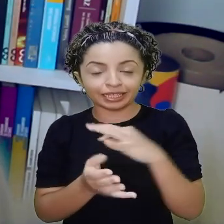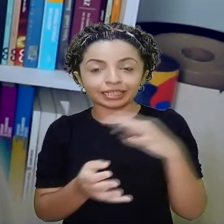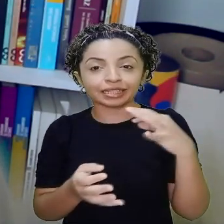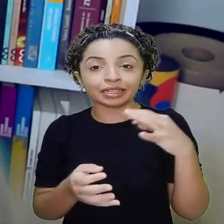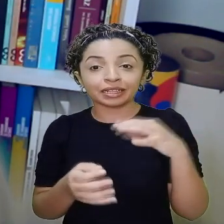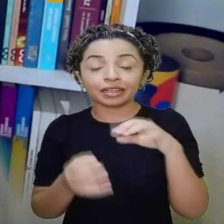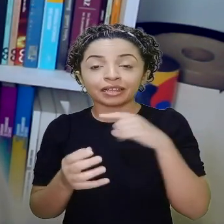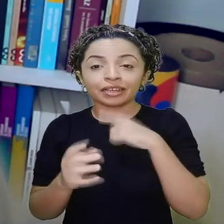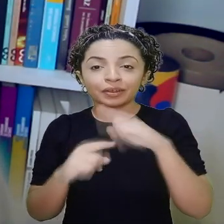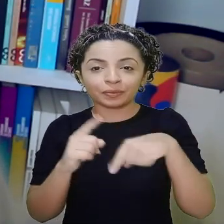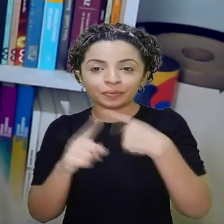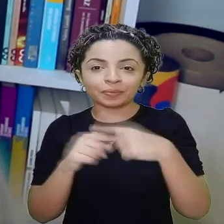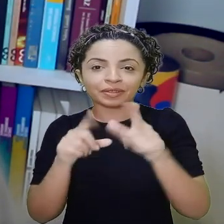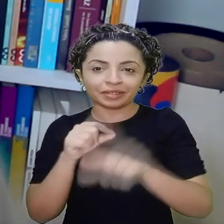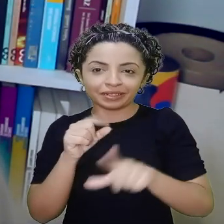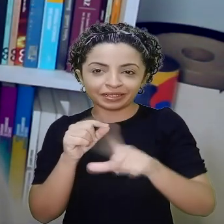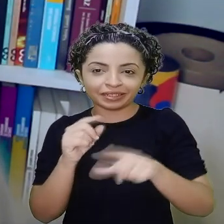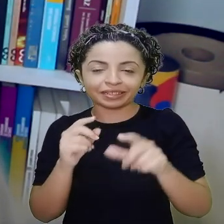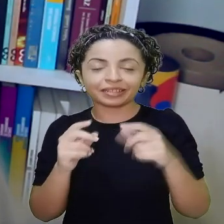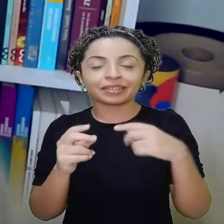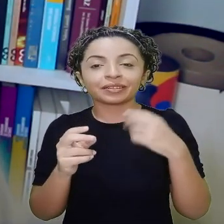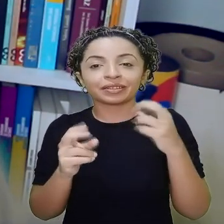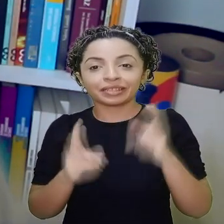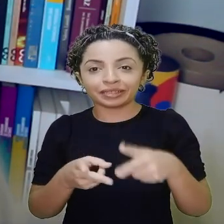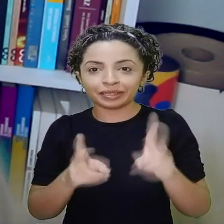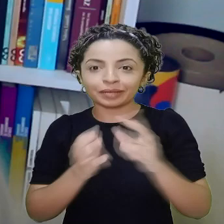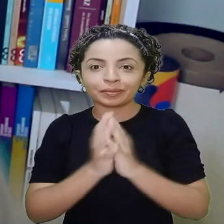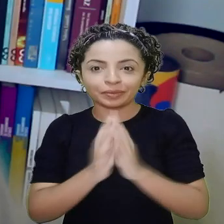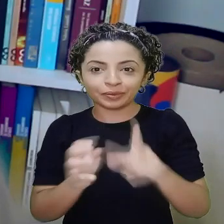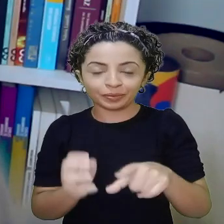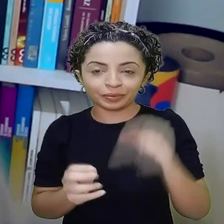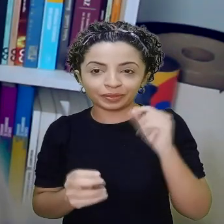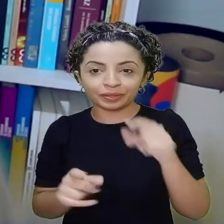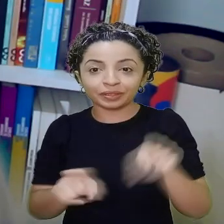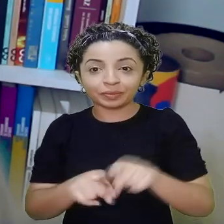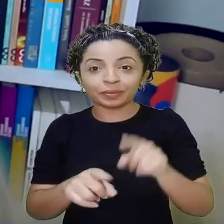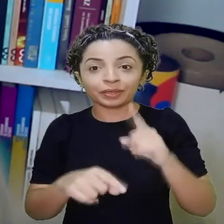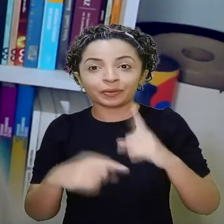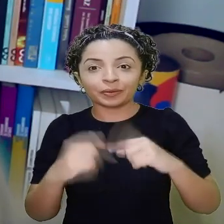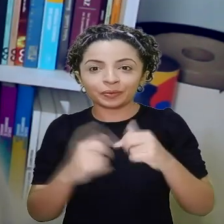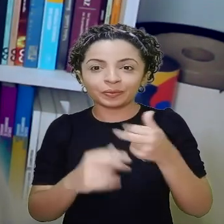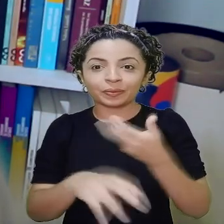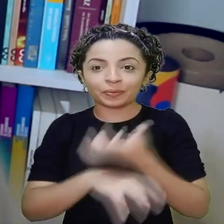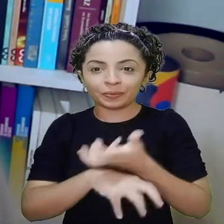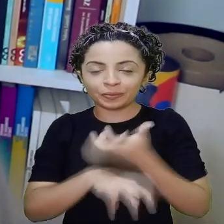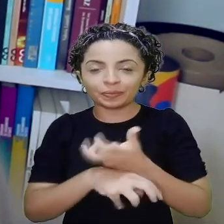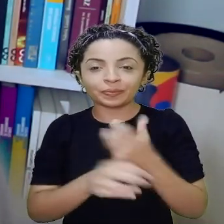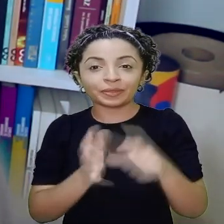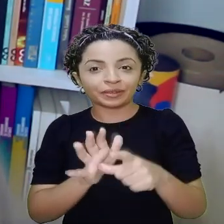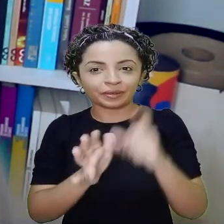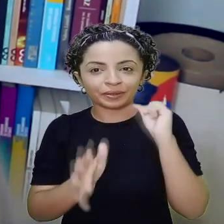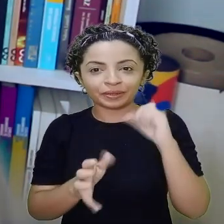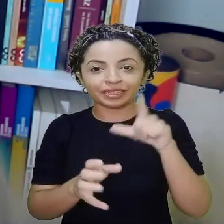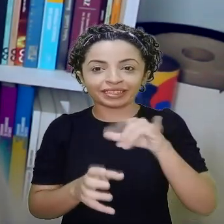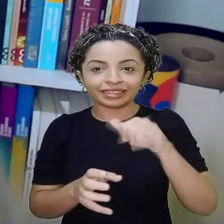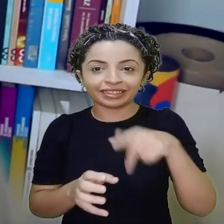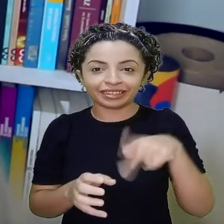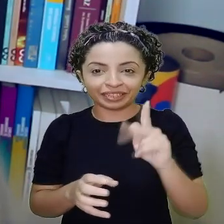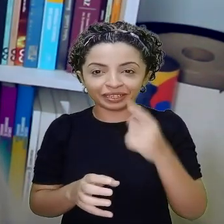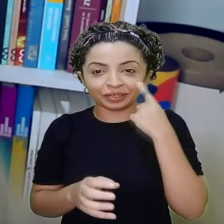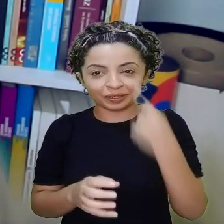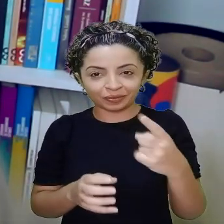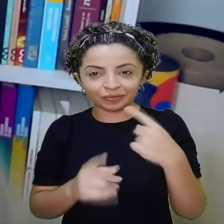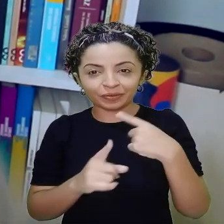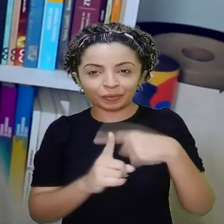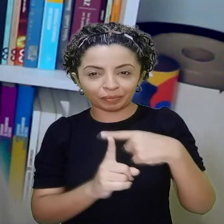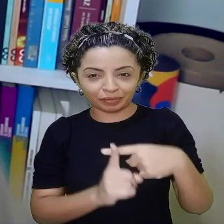nosso Clube Mais Seleção, você já fica participando dos sorteios, recebe o nosso conteúdo antecipado, enfim. Clica aí, o link está aqui embaixo e você